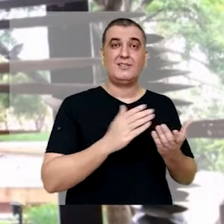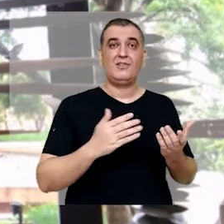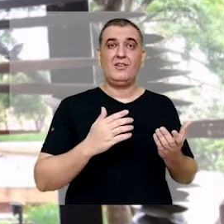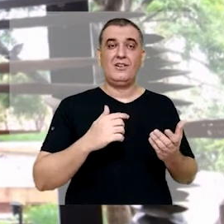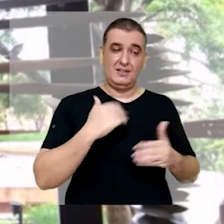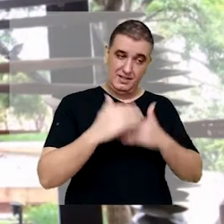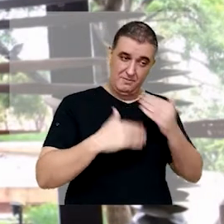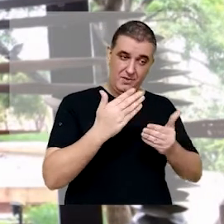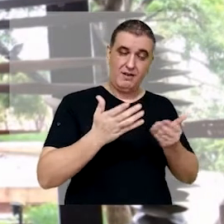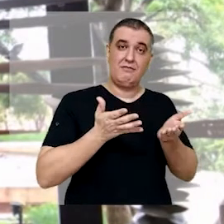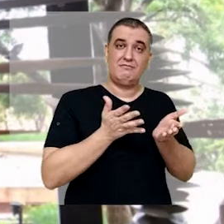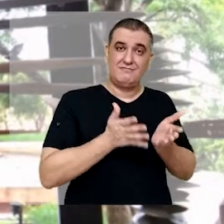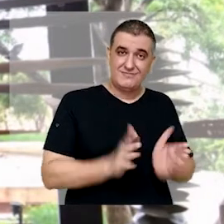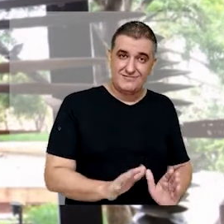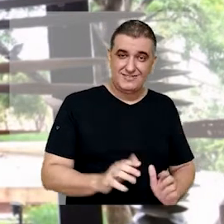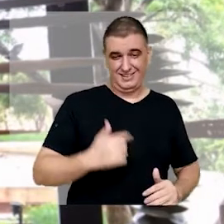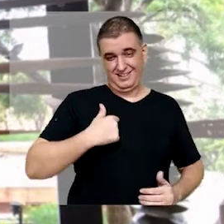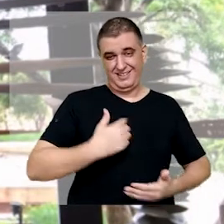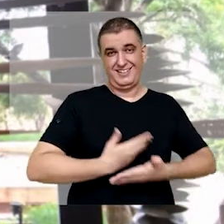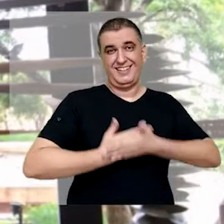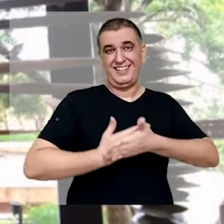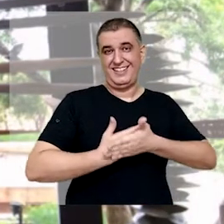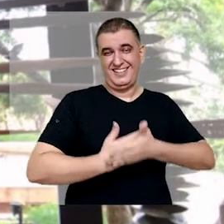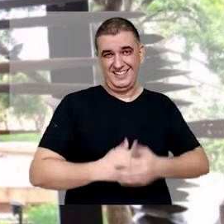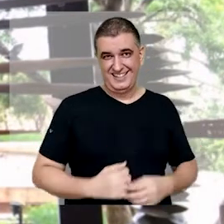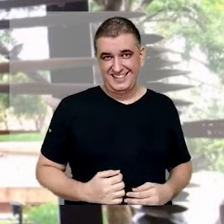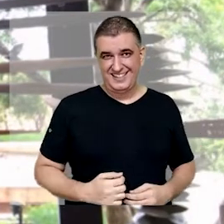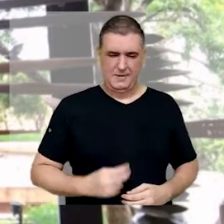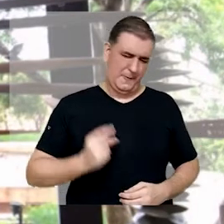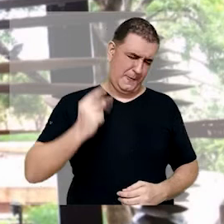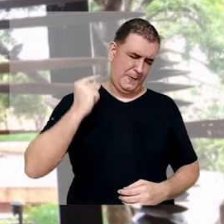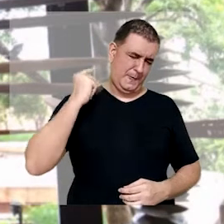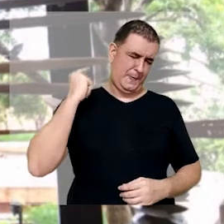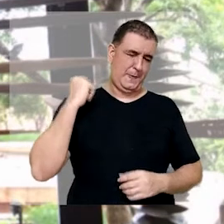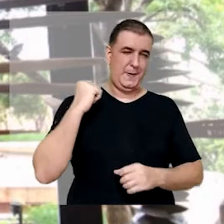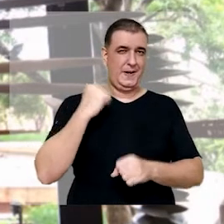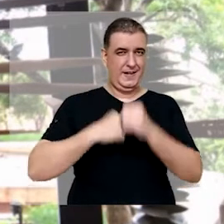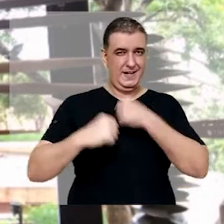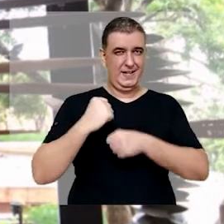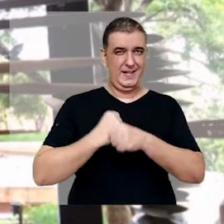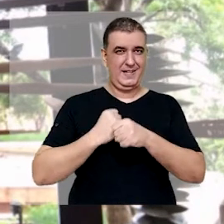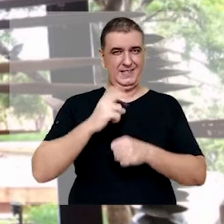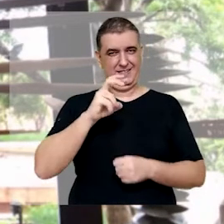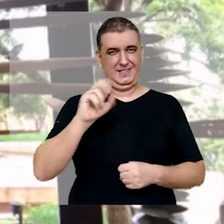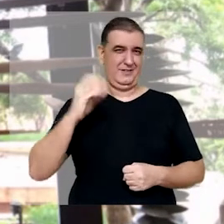Casou-se, nasceu quando ele estava com 50 anos, há 70 anos atrás, era algo, né?